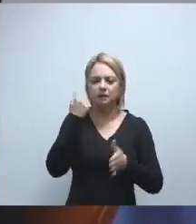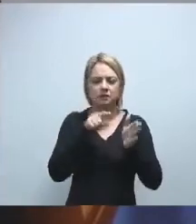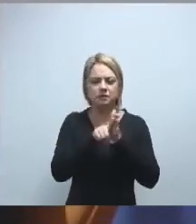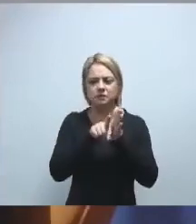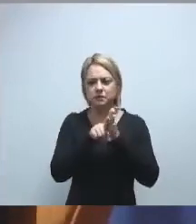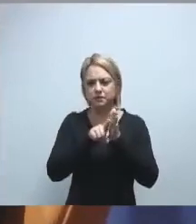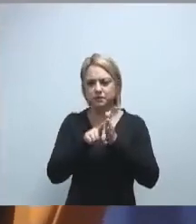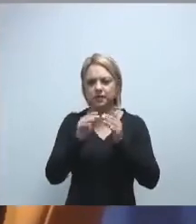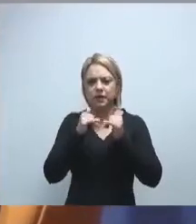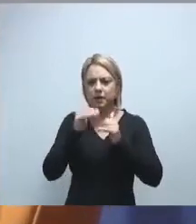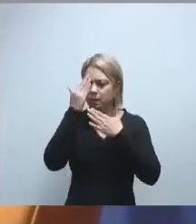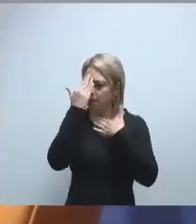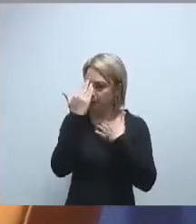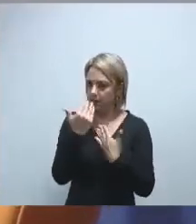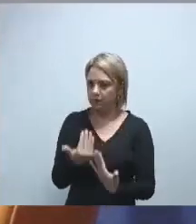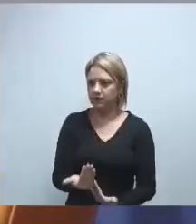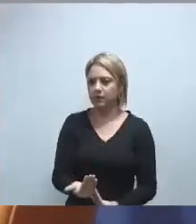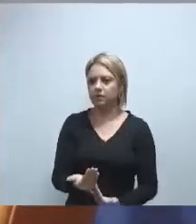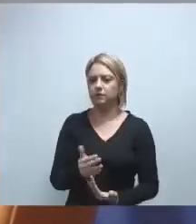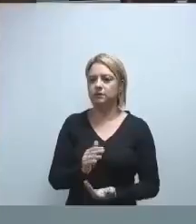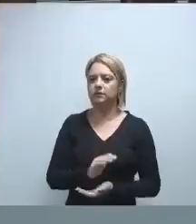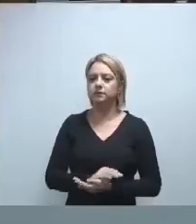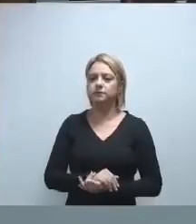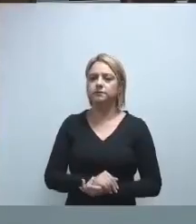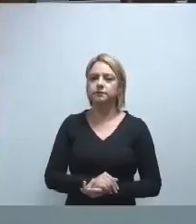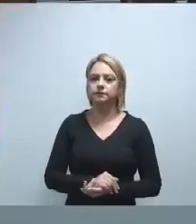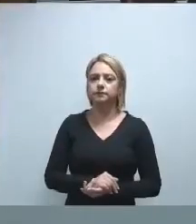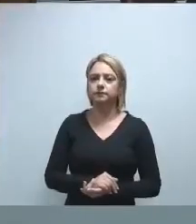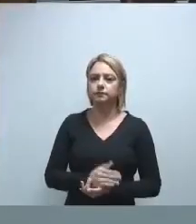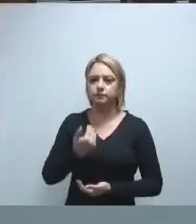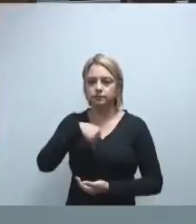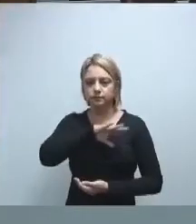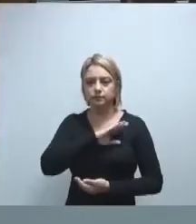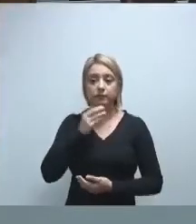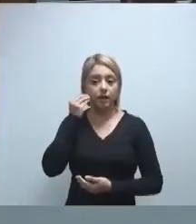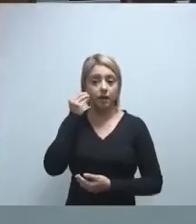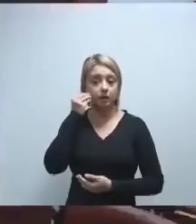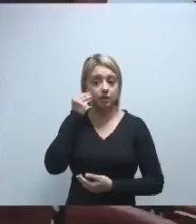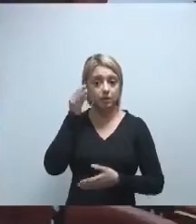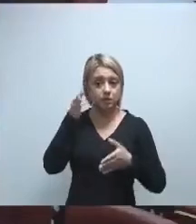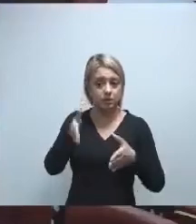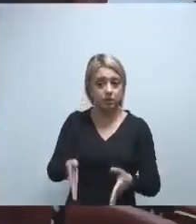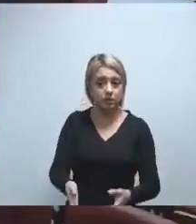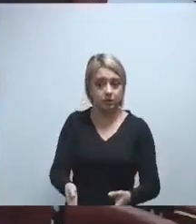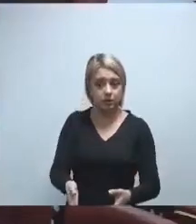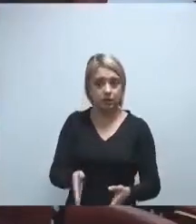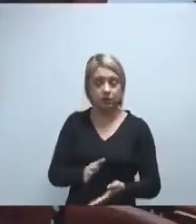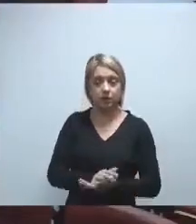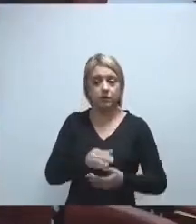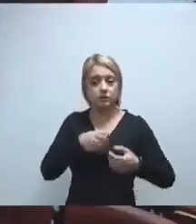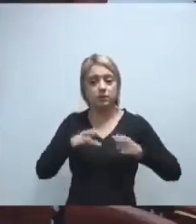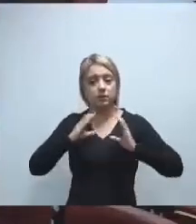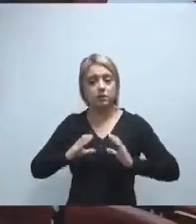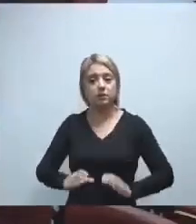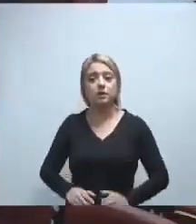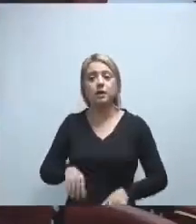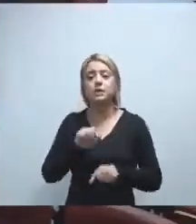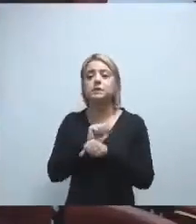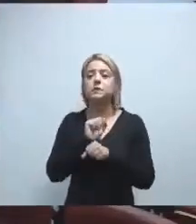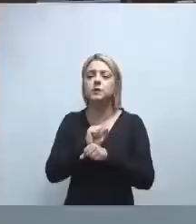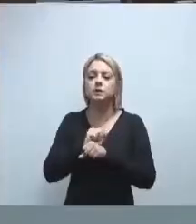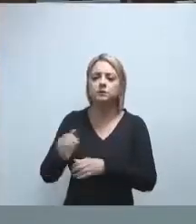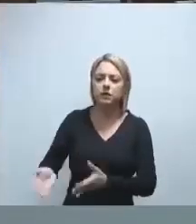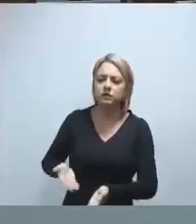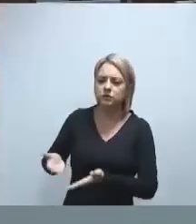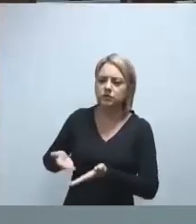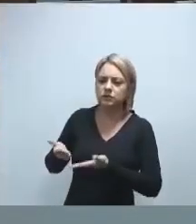e divulgação obrigado nós agradecemos a presença de todos neste diálogo cidadão e esperamos ter contribuído